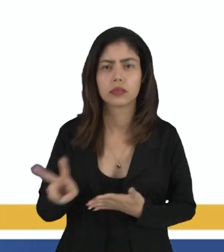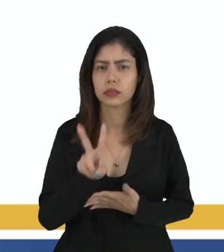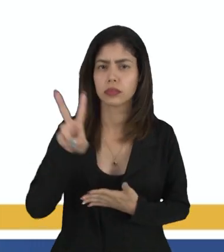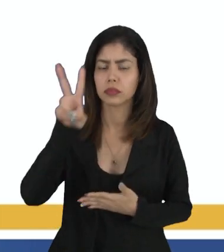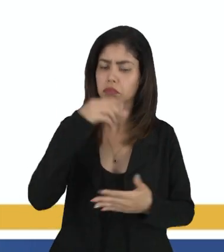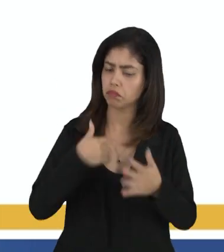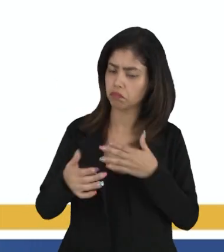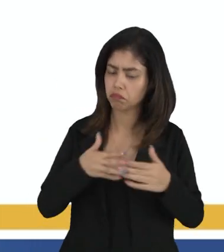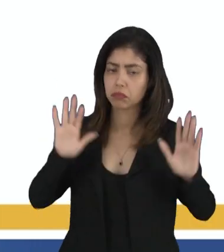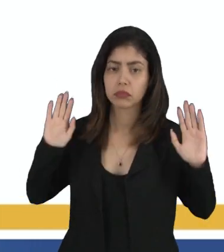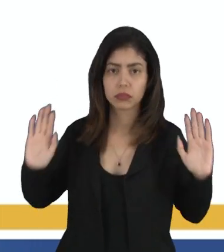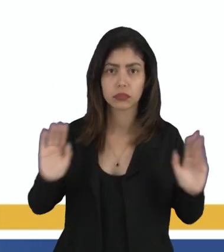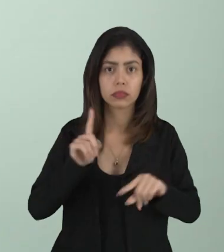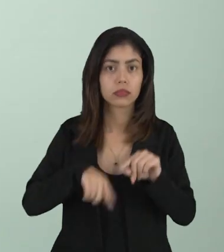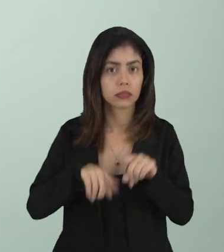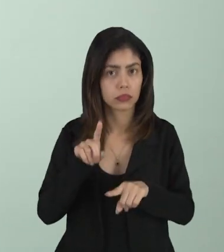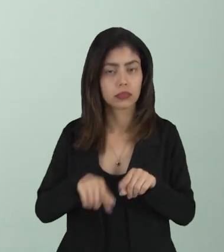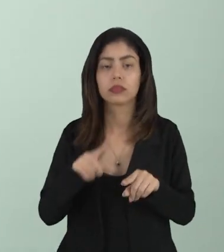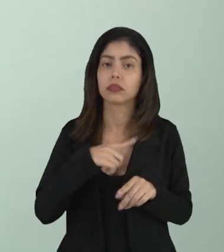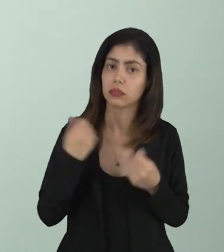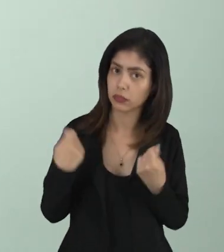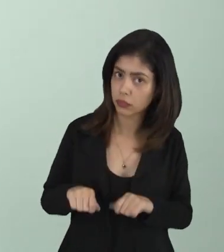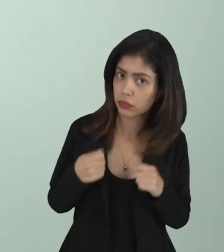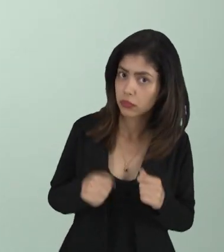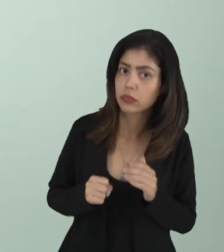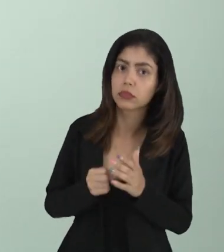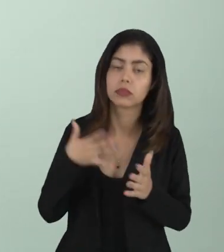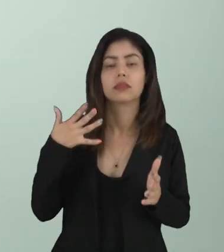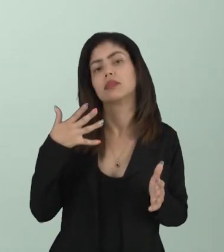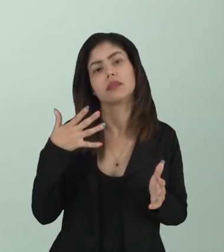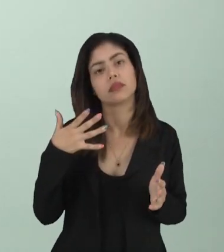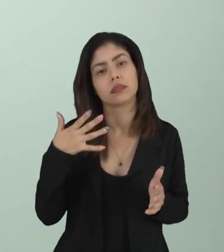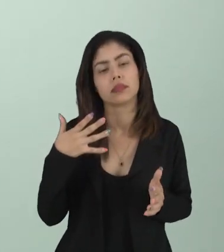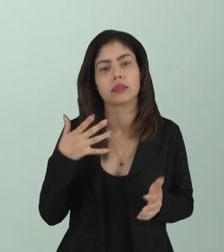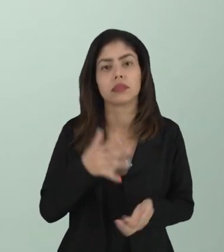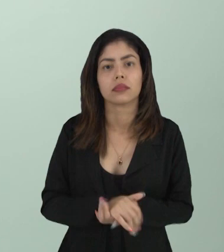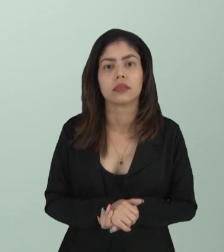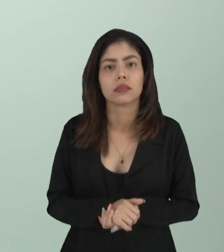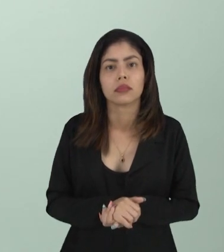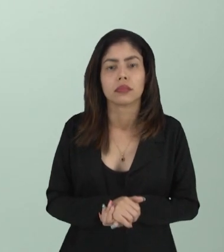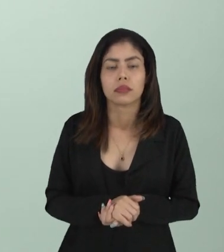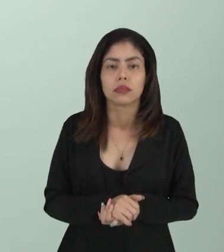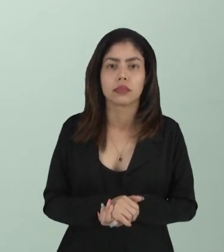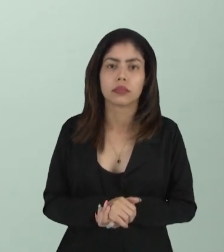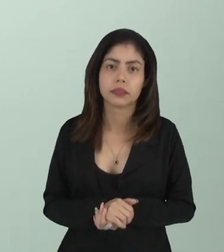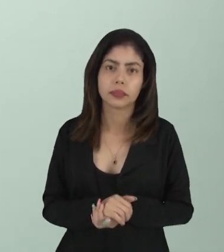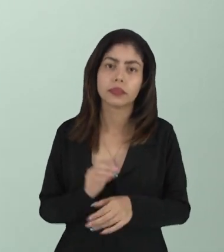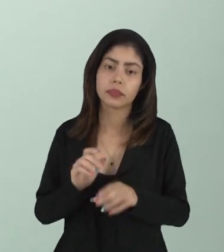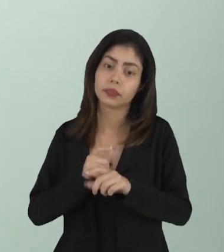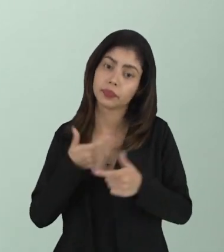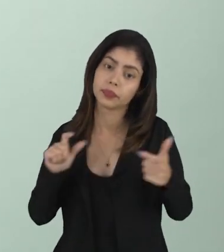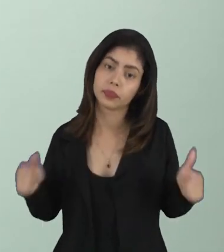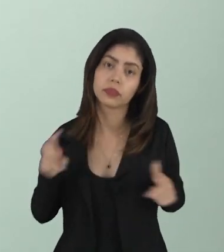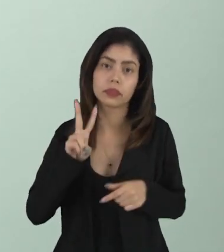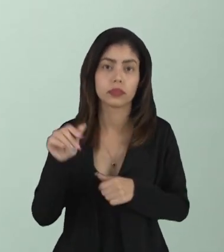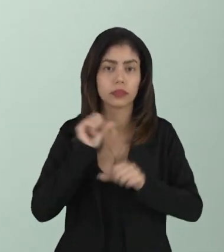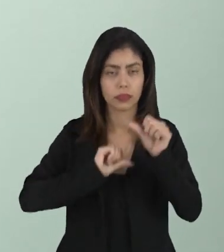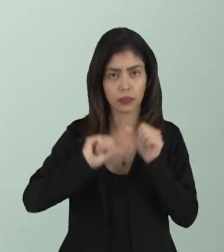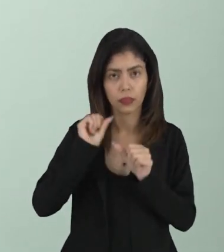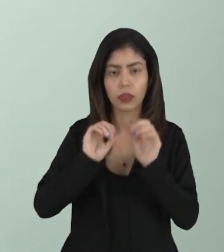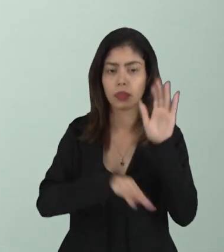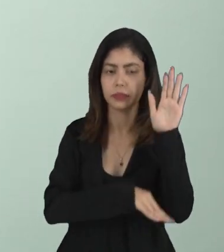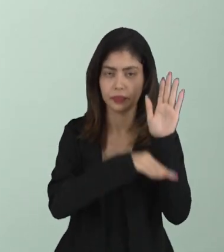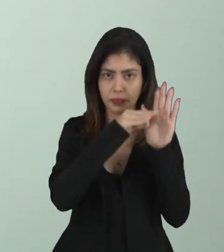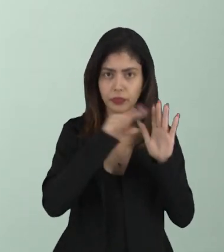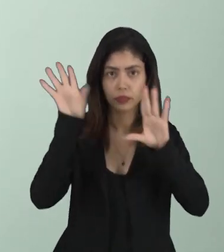Aí depende, porque depende do material. Tem material que exige muito mais, tem a capacidade térmica muito maior, então vai mudar essa